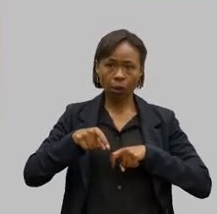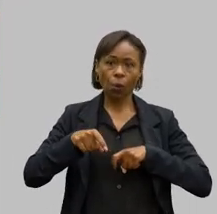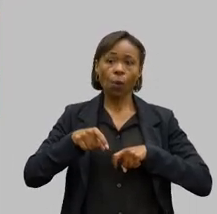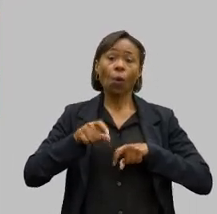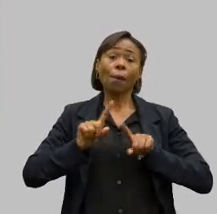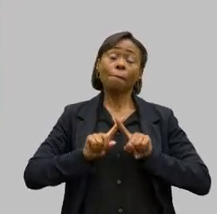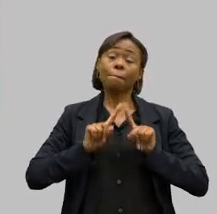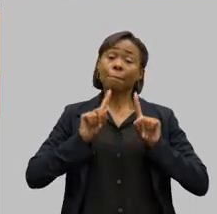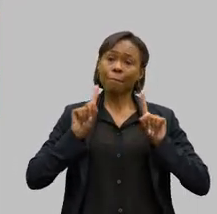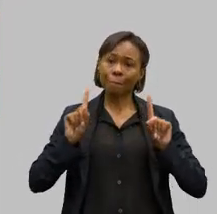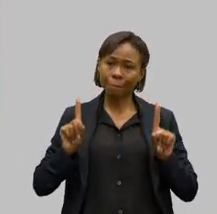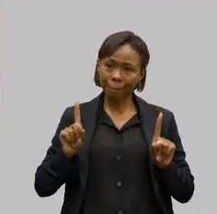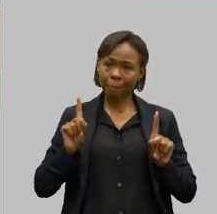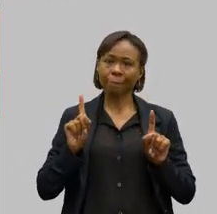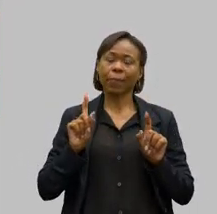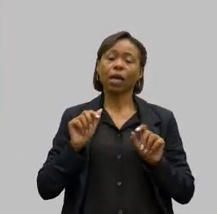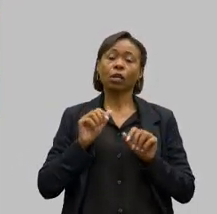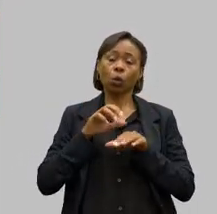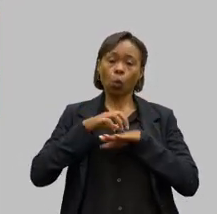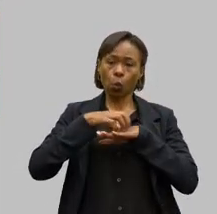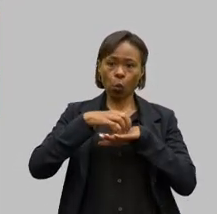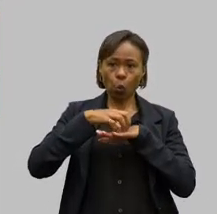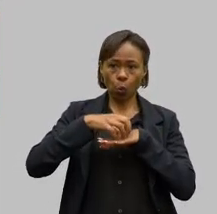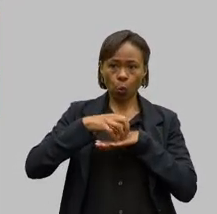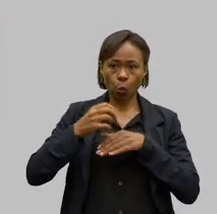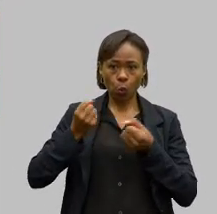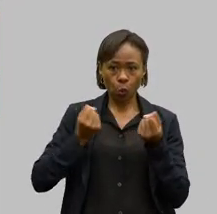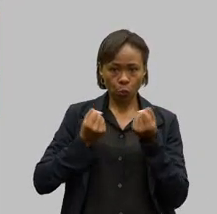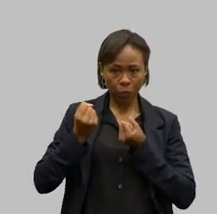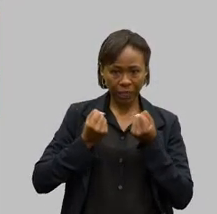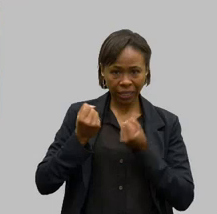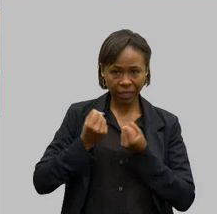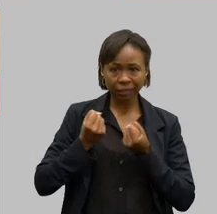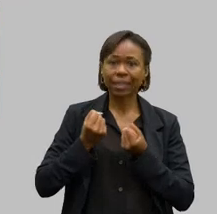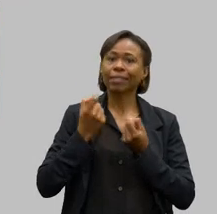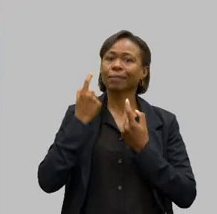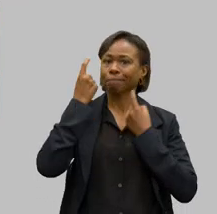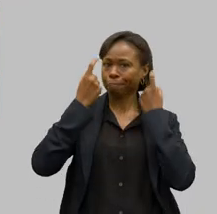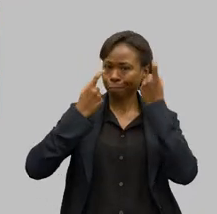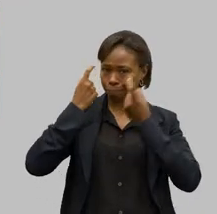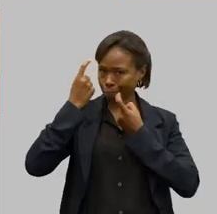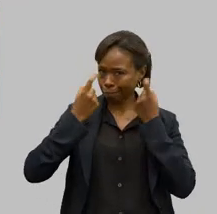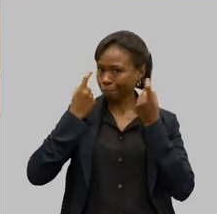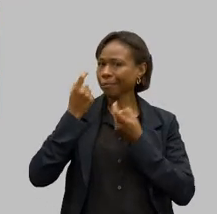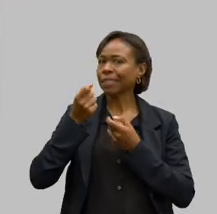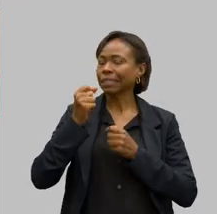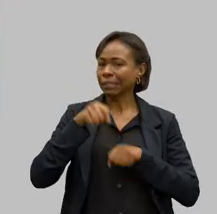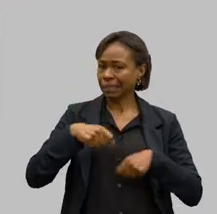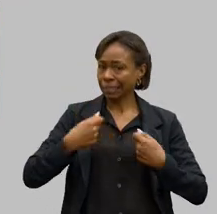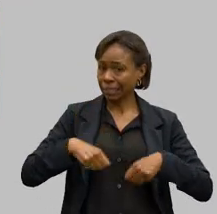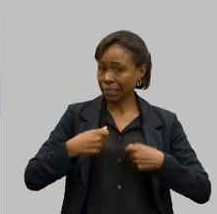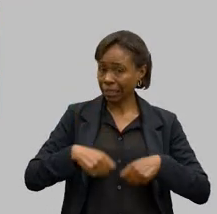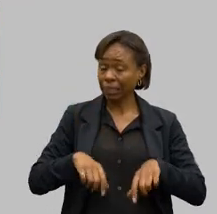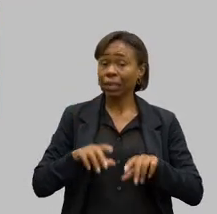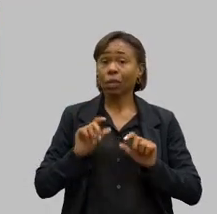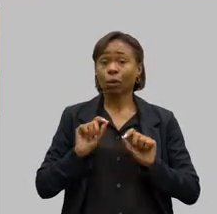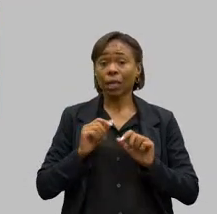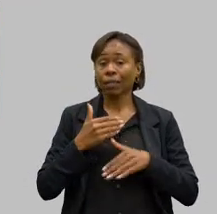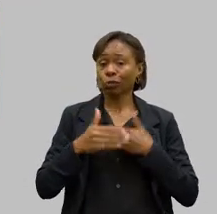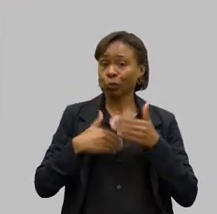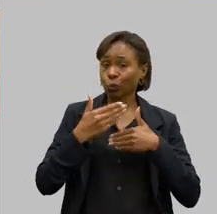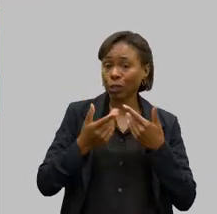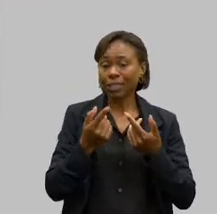que o transporte é uma pauta que nos preocupa o quanto que estamos num processo de construção de uma